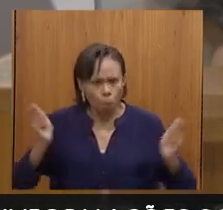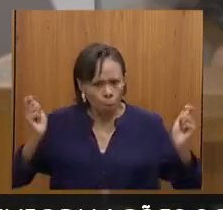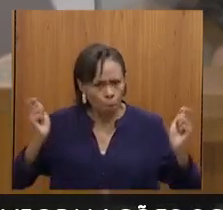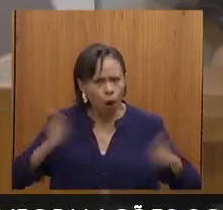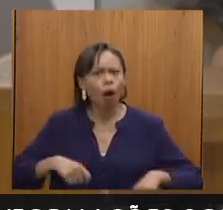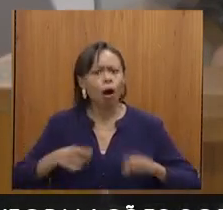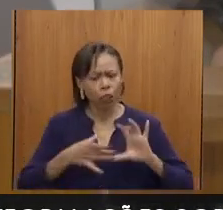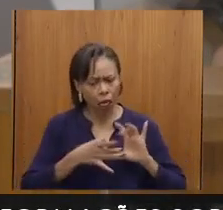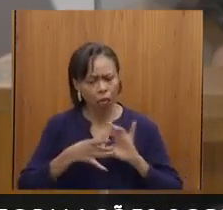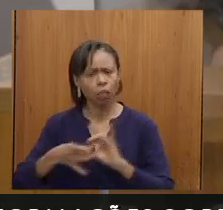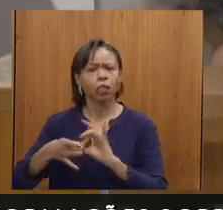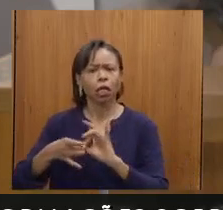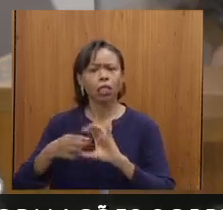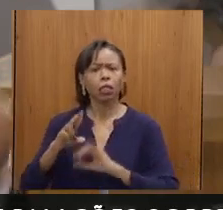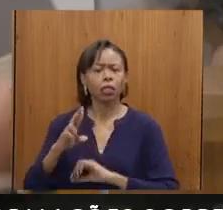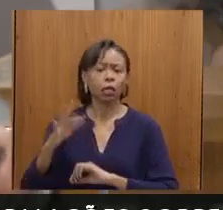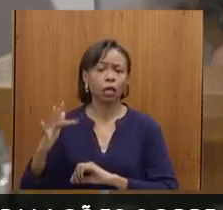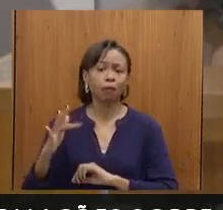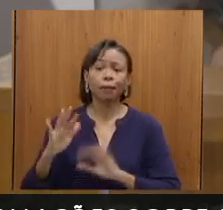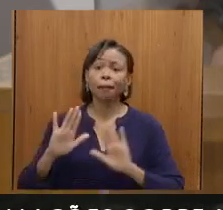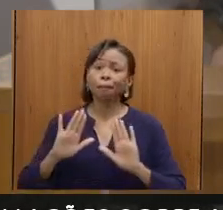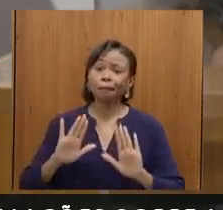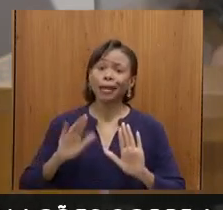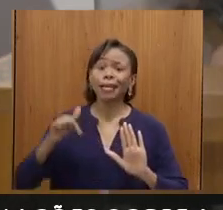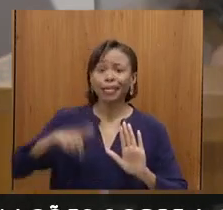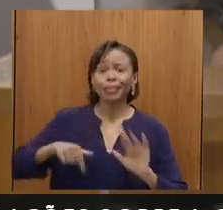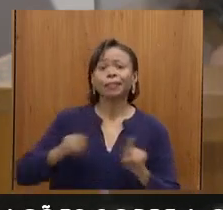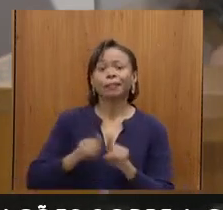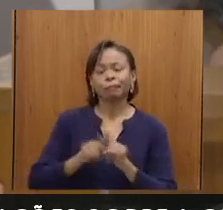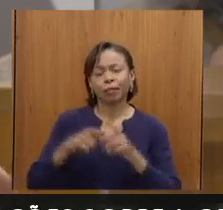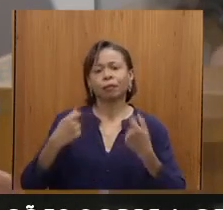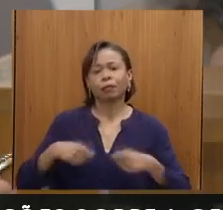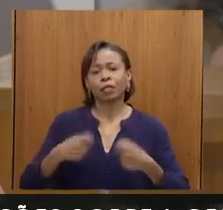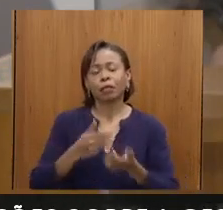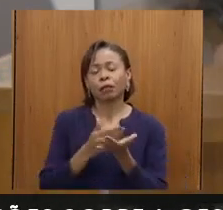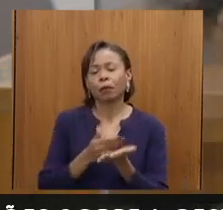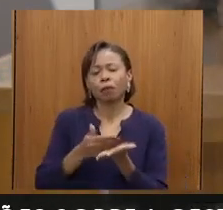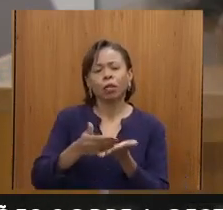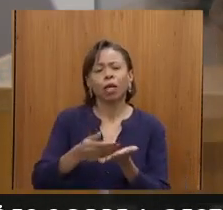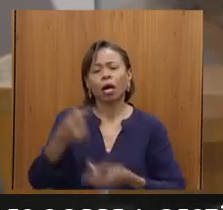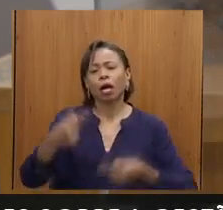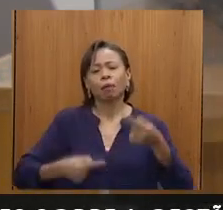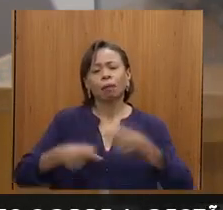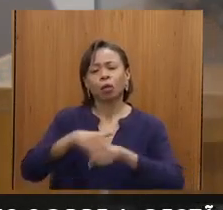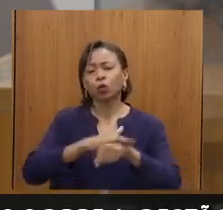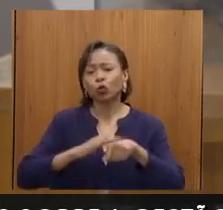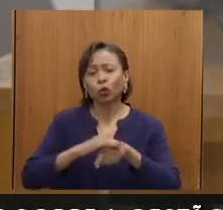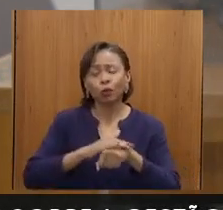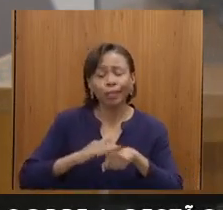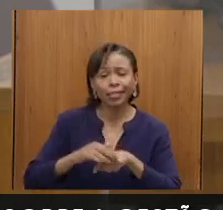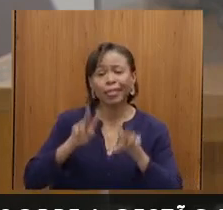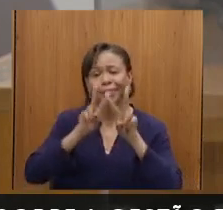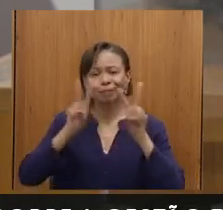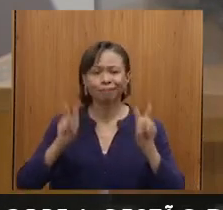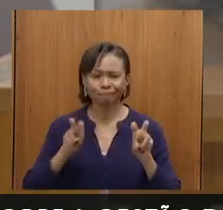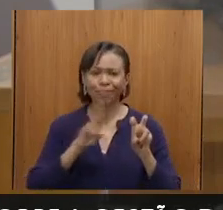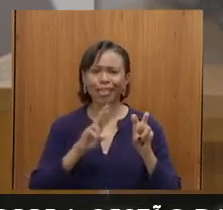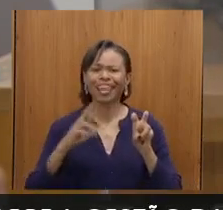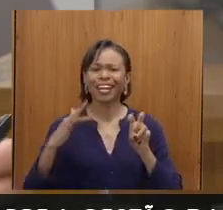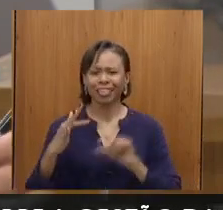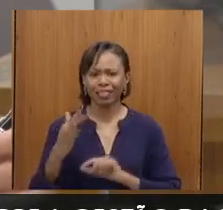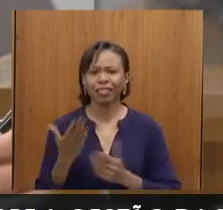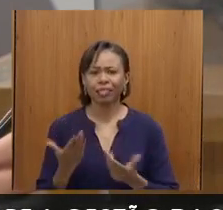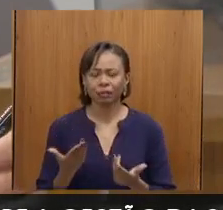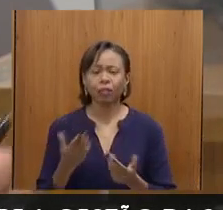aderir ao regime de recuperação fiscal, também precisamos iniciar a nossa discussão. E aí, entrando um pouquinho em três